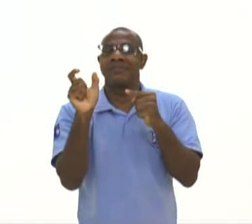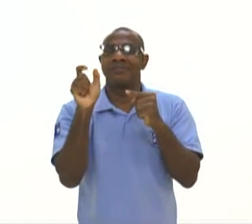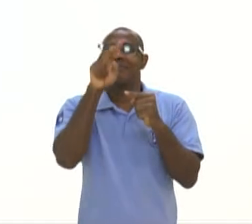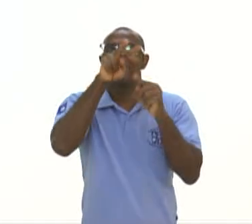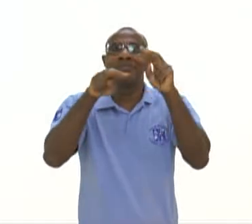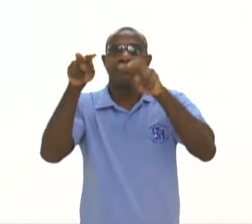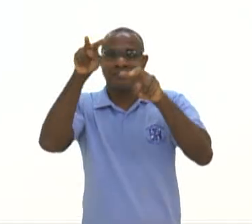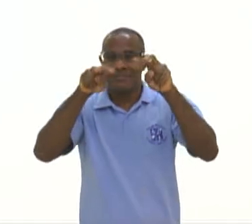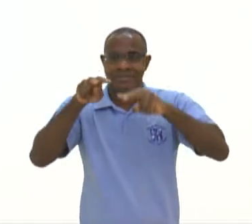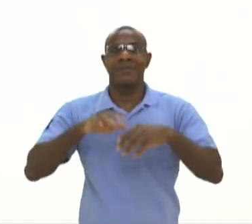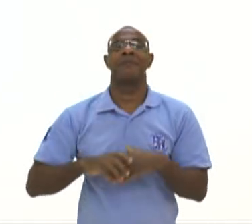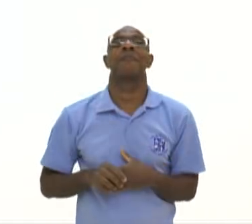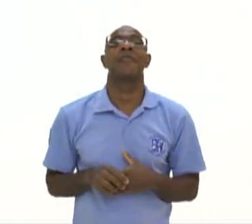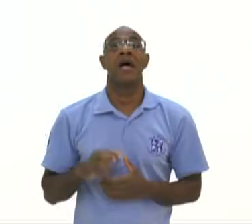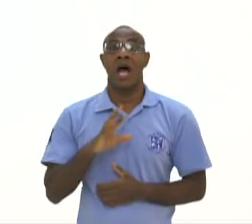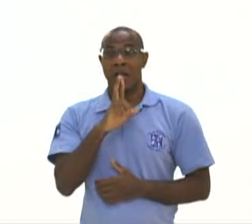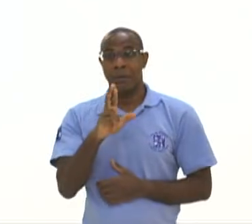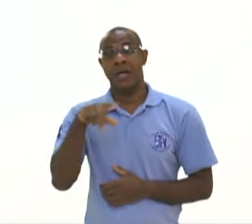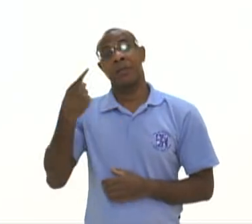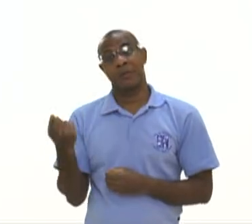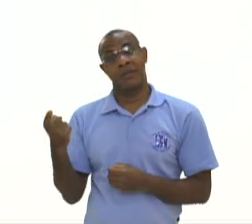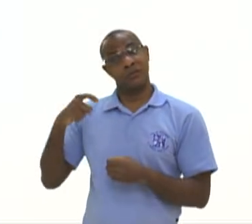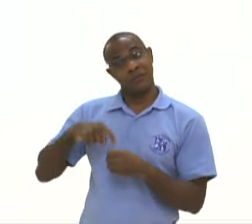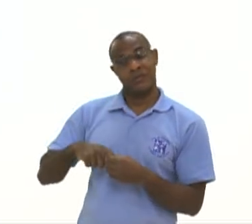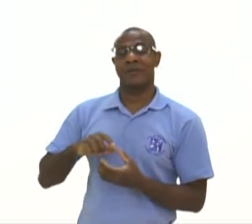o hormônio, né, antidiurético. Vamos lá?